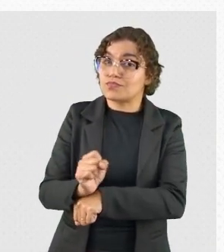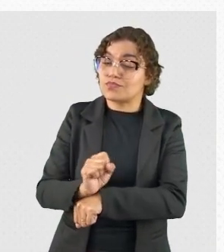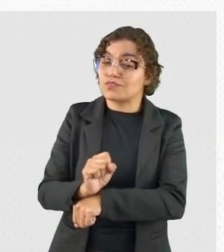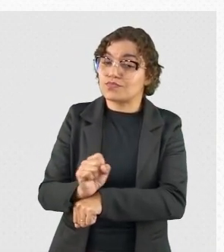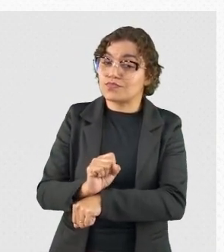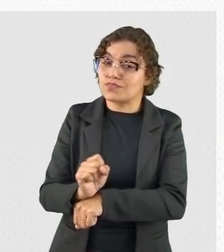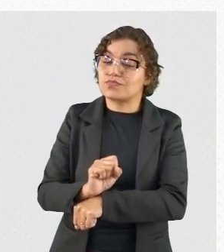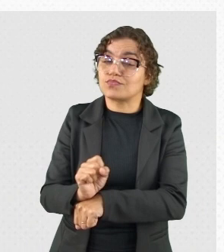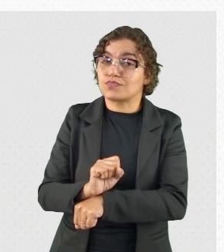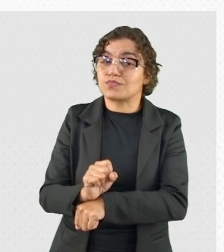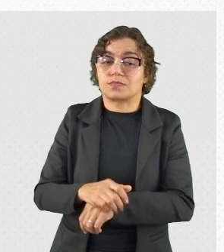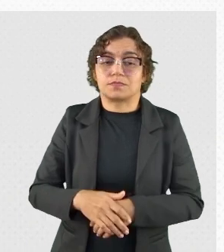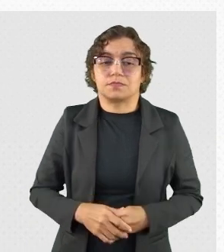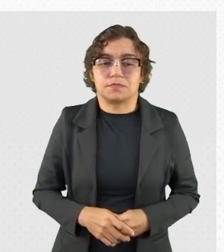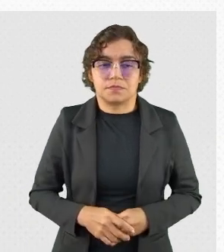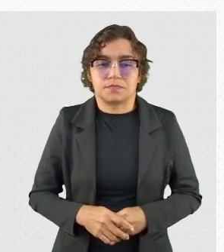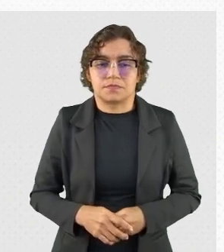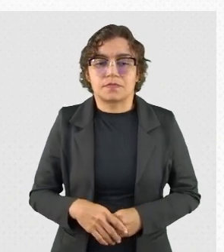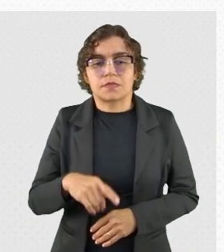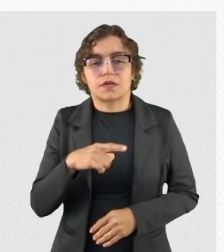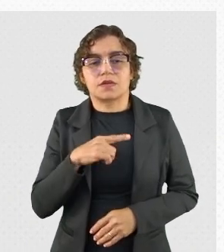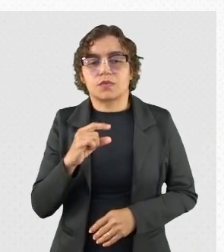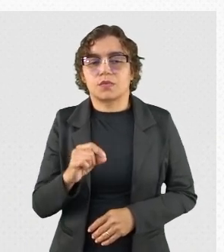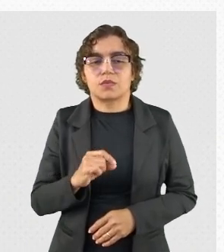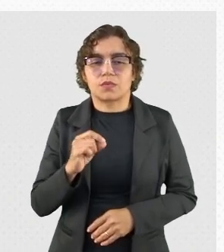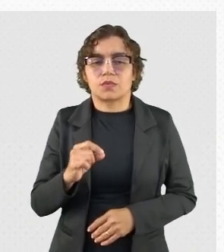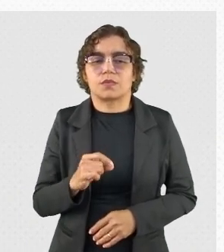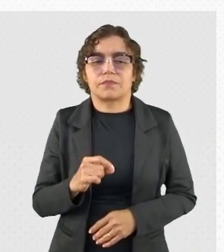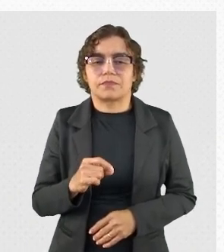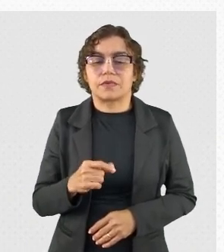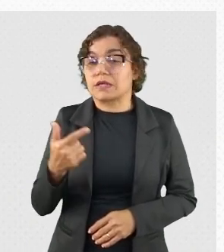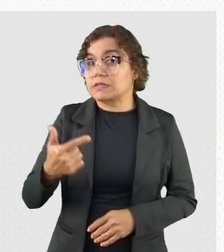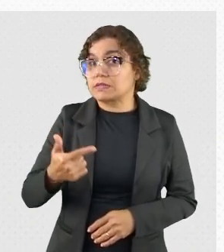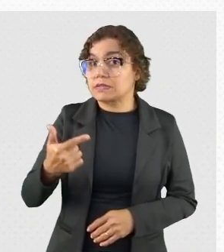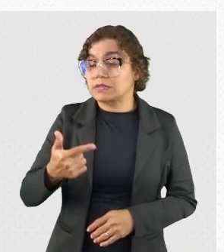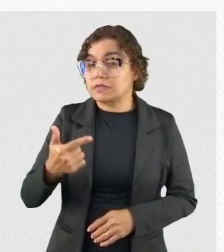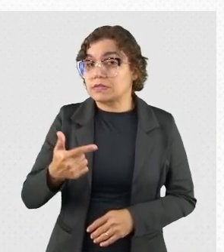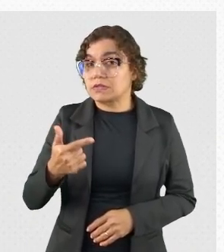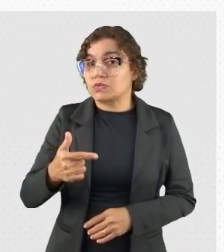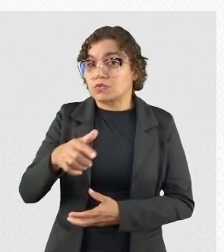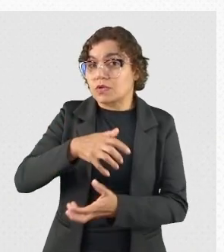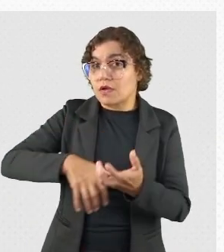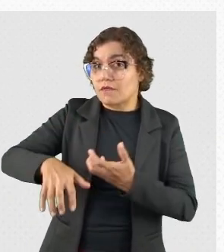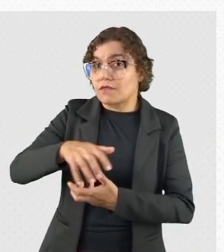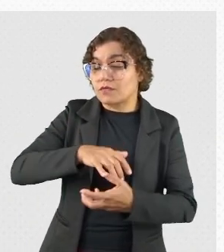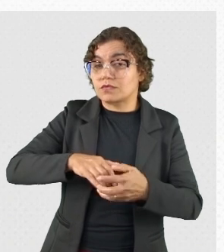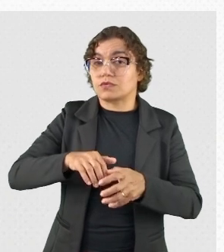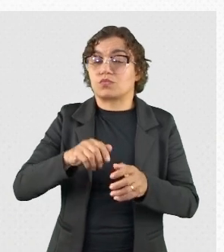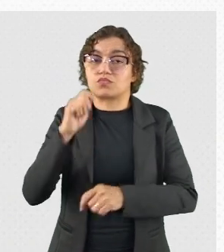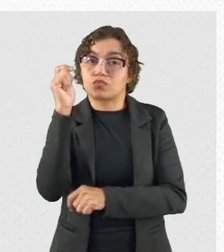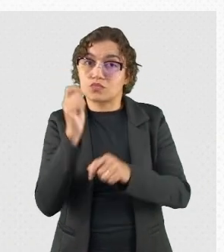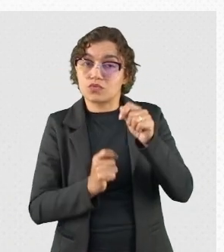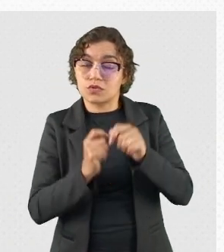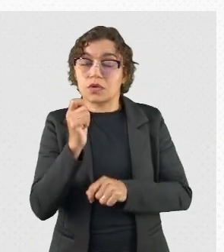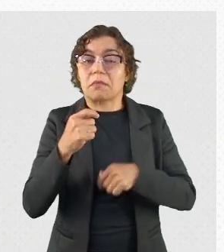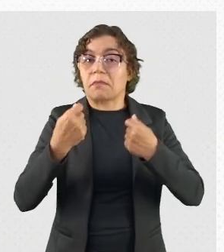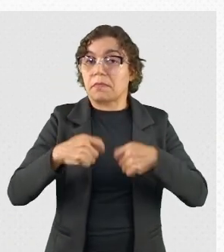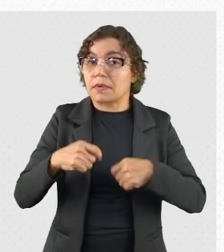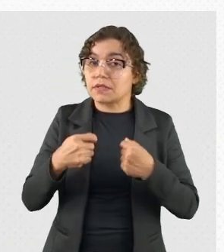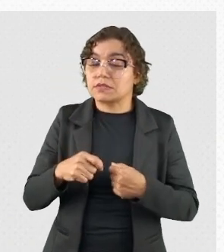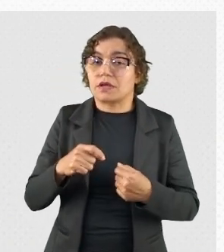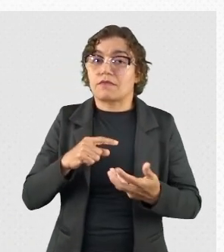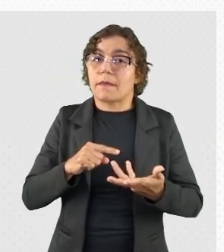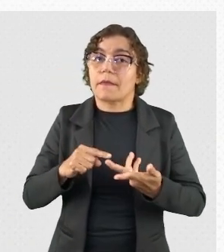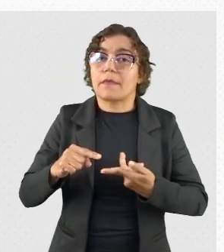no cenário mundial. Nós temos, né, a segunda revolução industrial, a indústria automobilística, e que precisava, claro, dentro dos seus componentes,